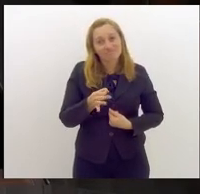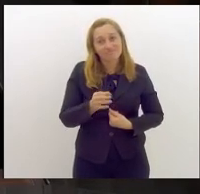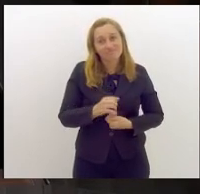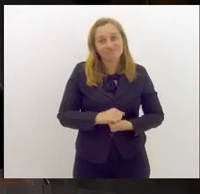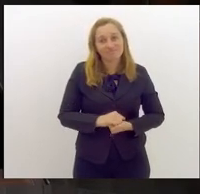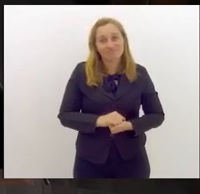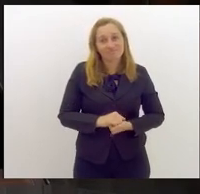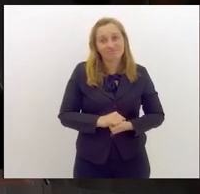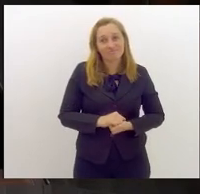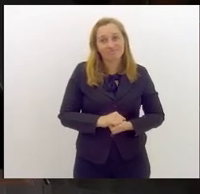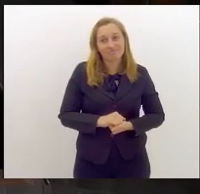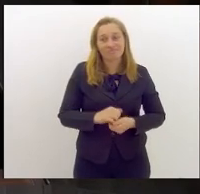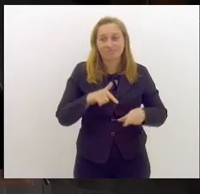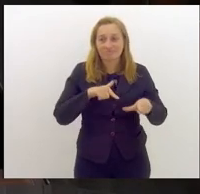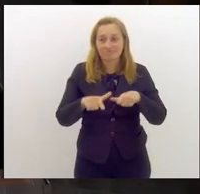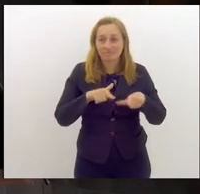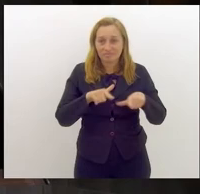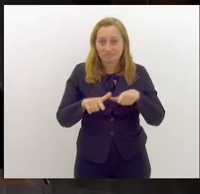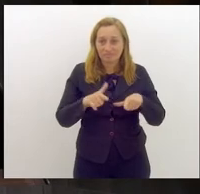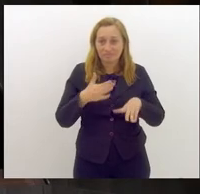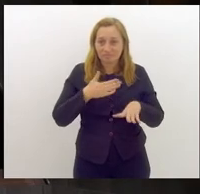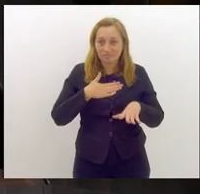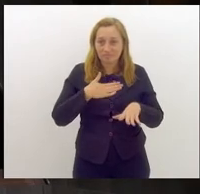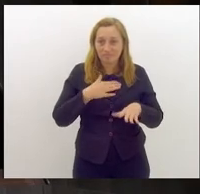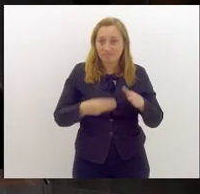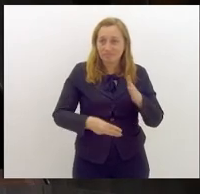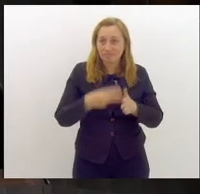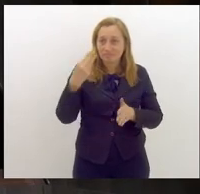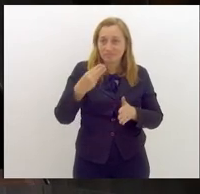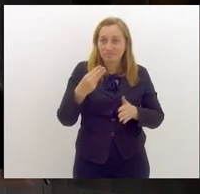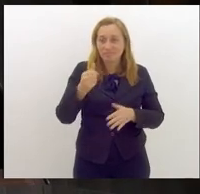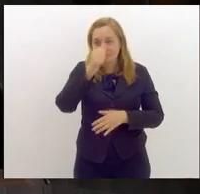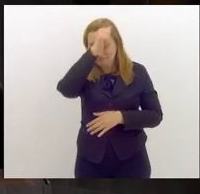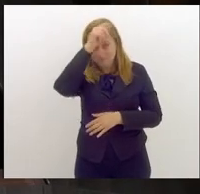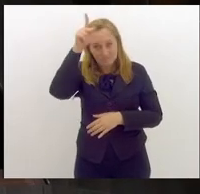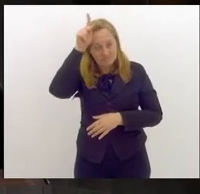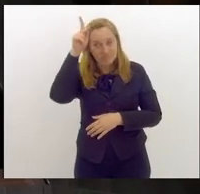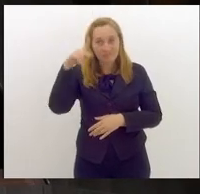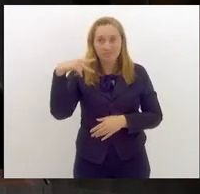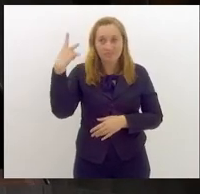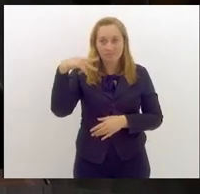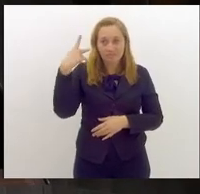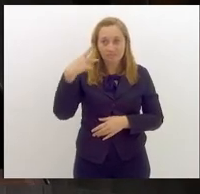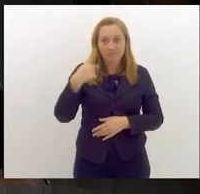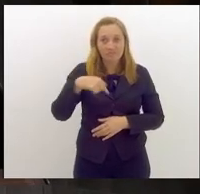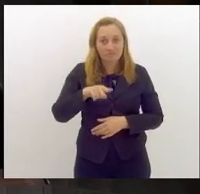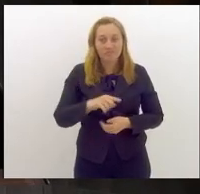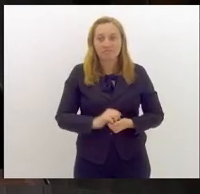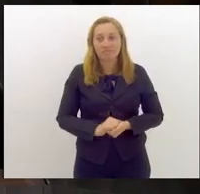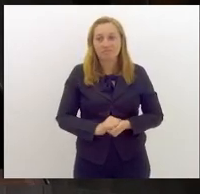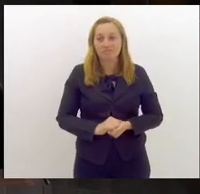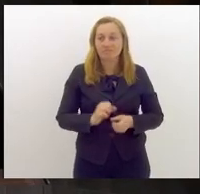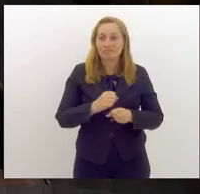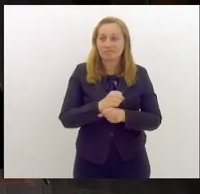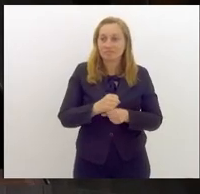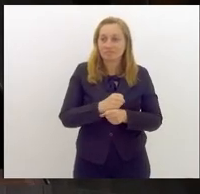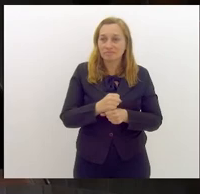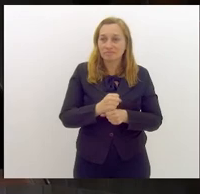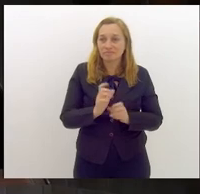esse mandato Eu já fui três vezes Prefeito fui vereador esse ano